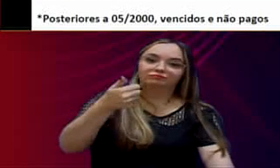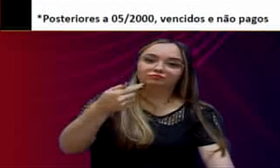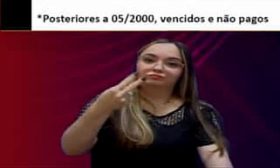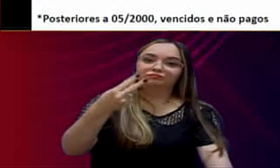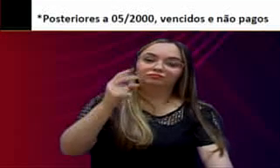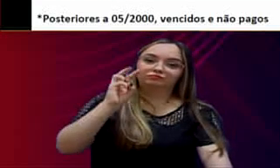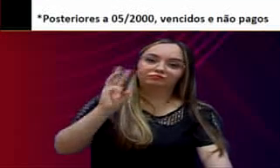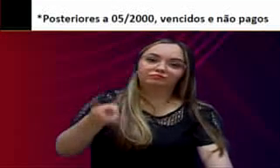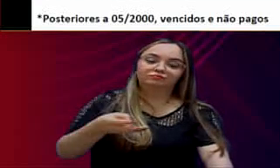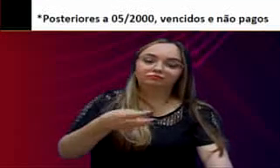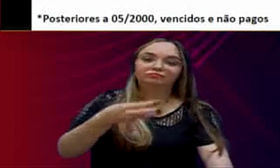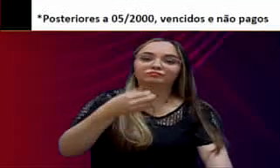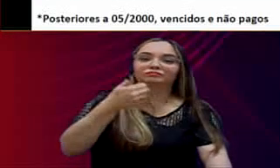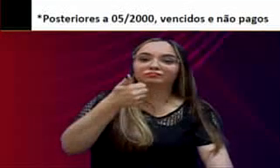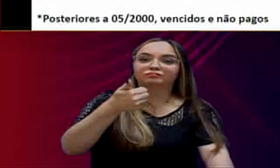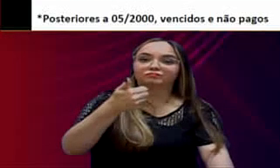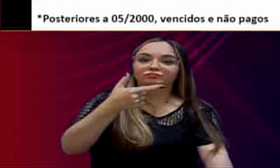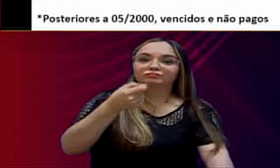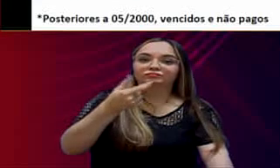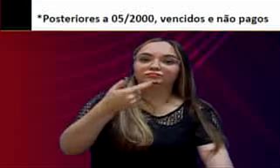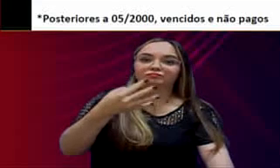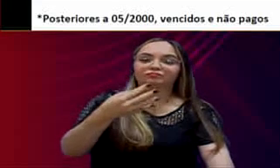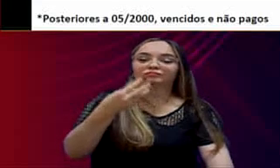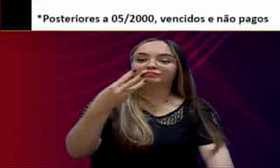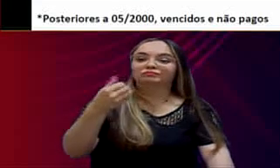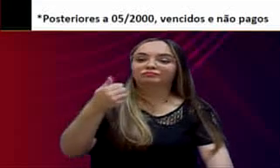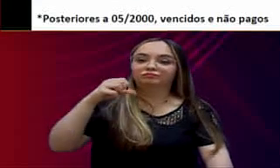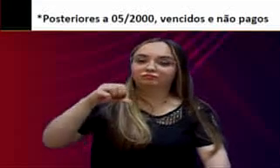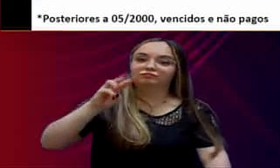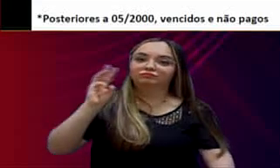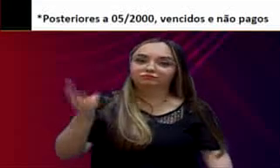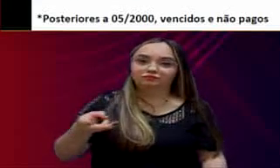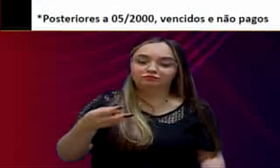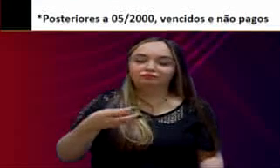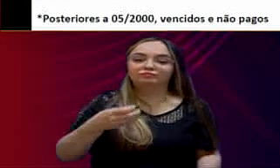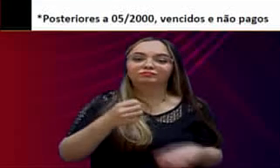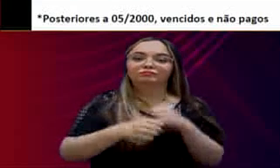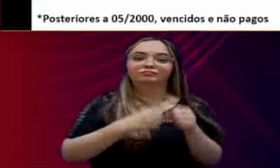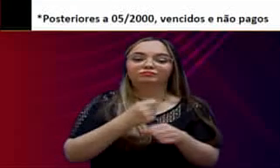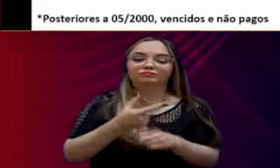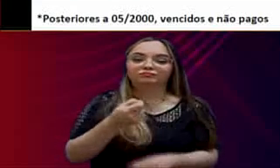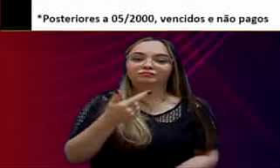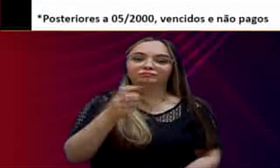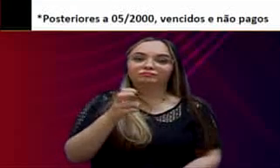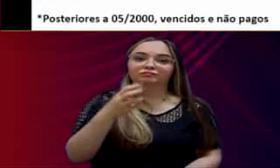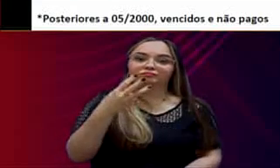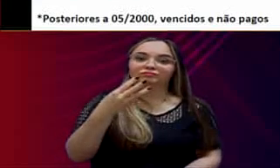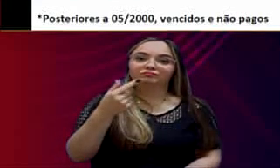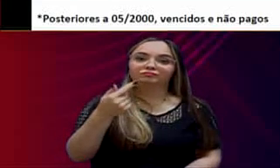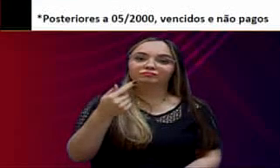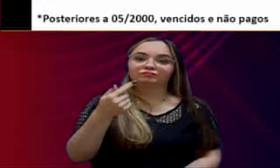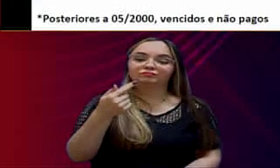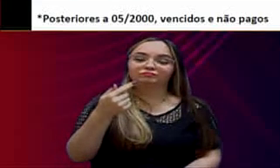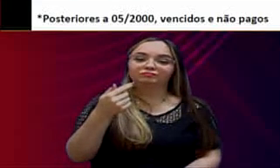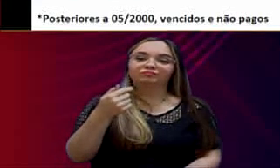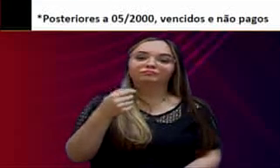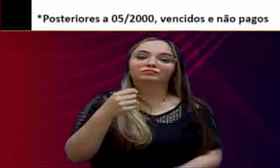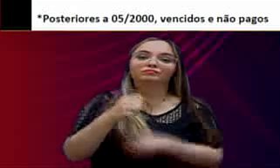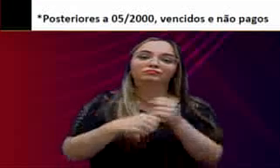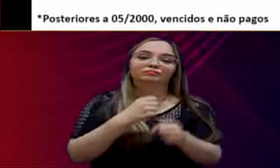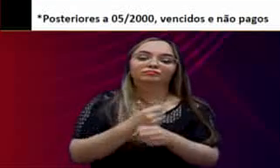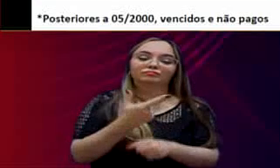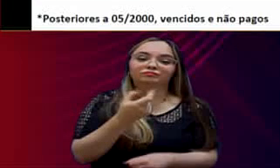2305 24 319.761 25 327 650 26